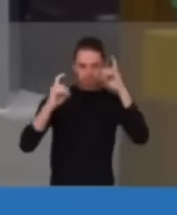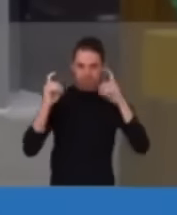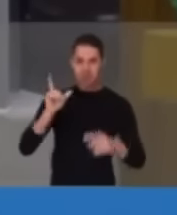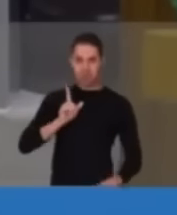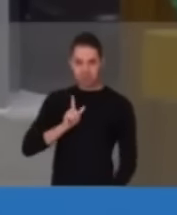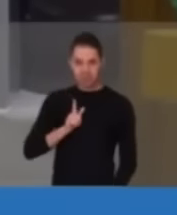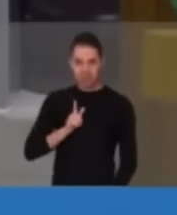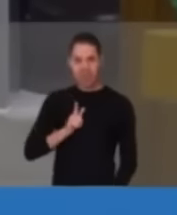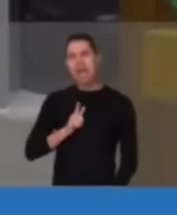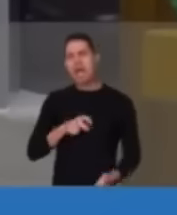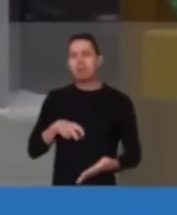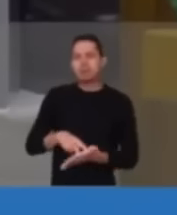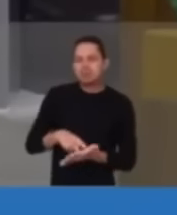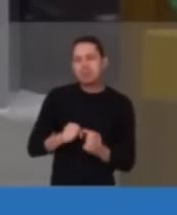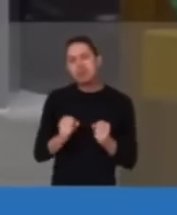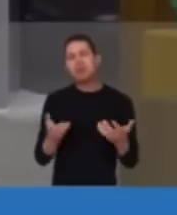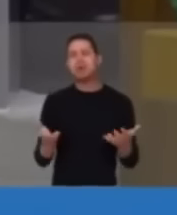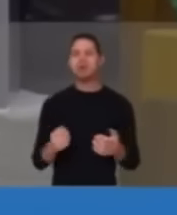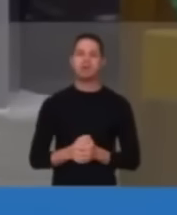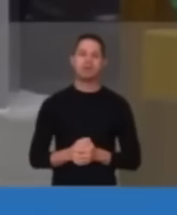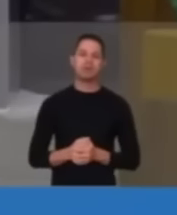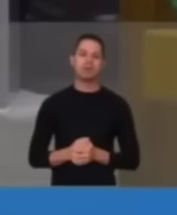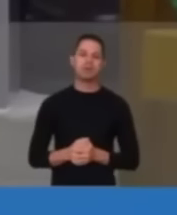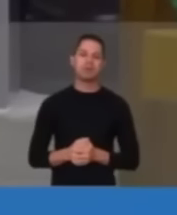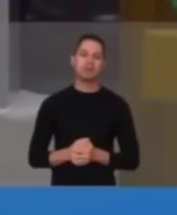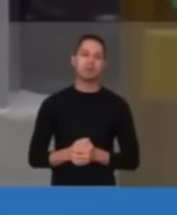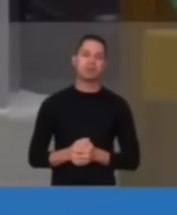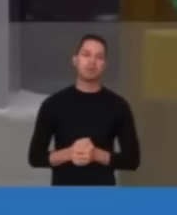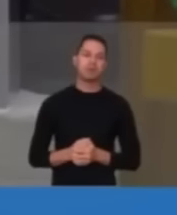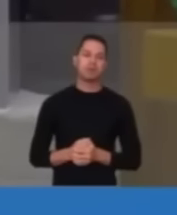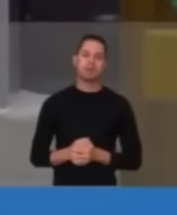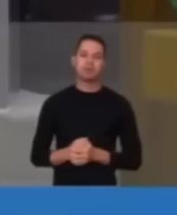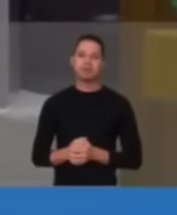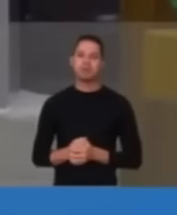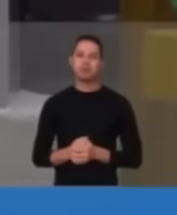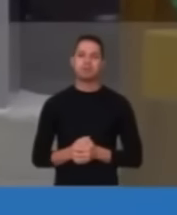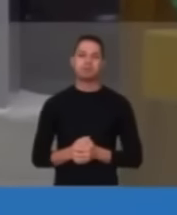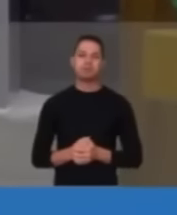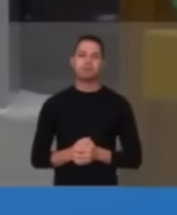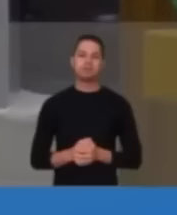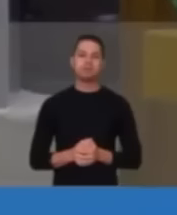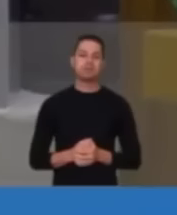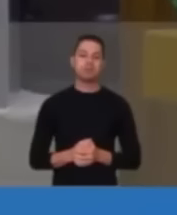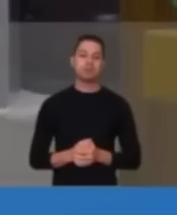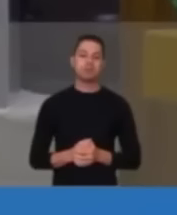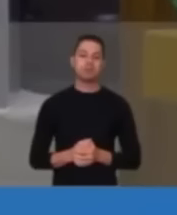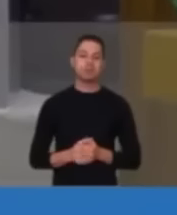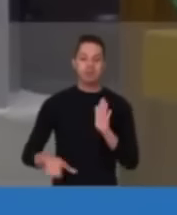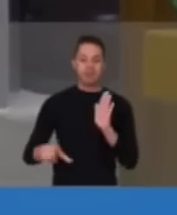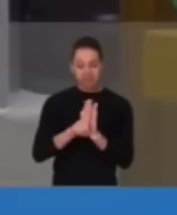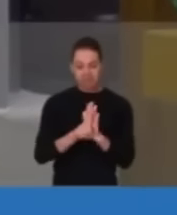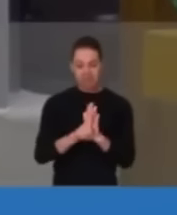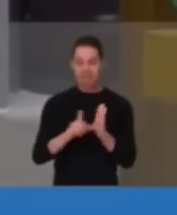podem ter uma punição porque há ações Fora da Lei as pessoas